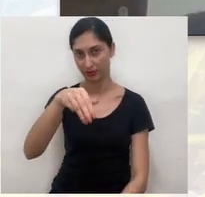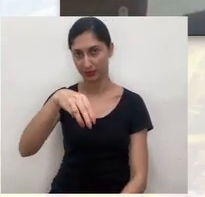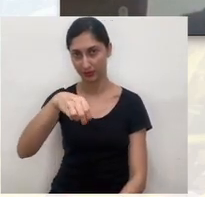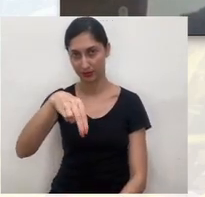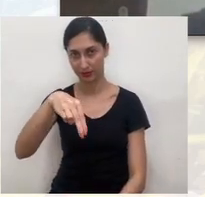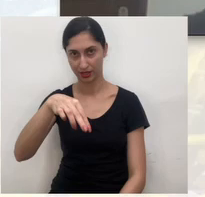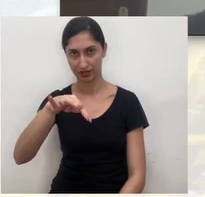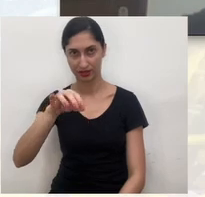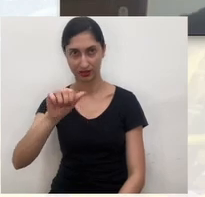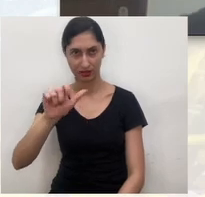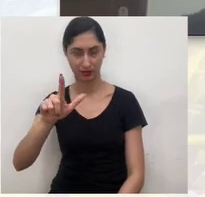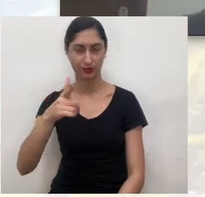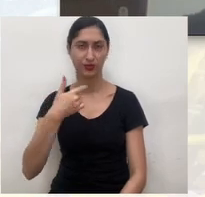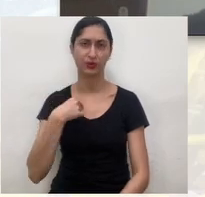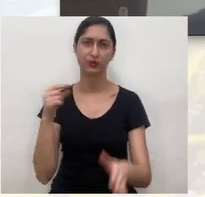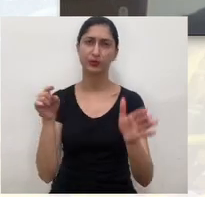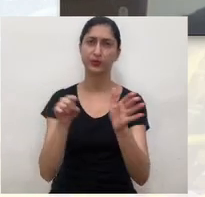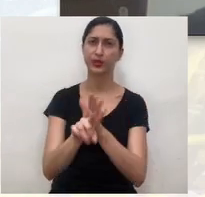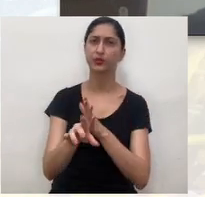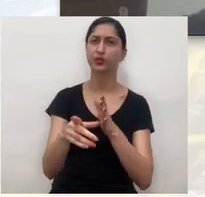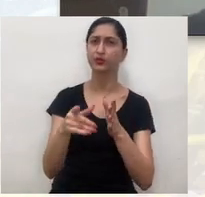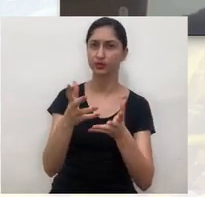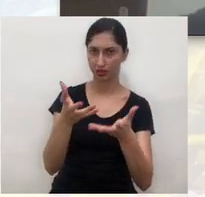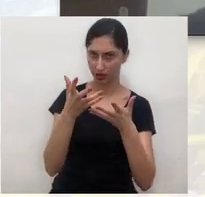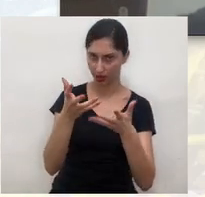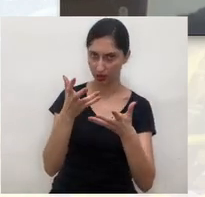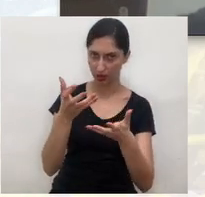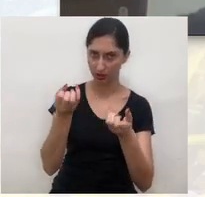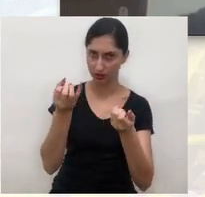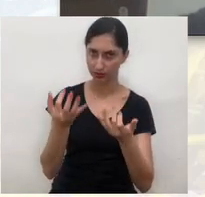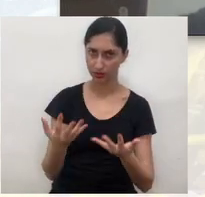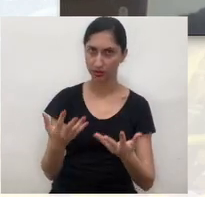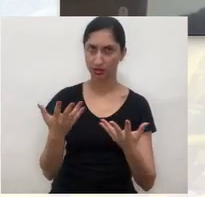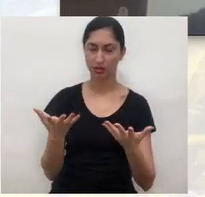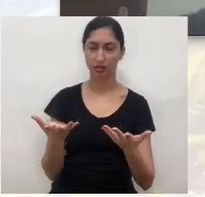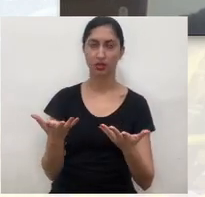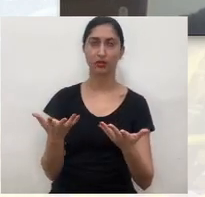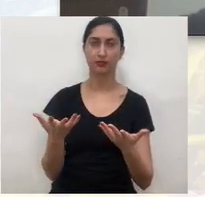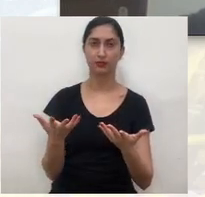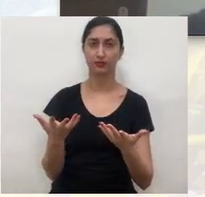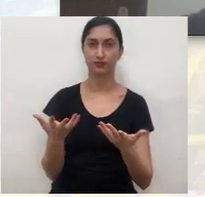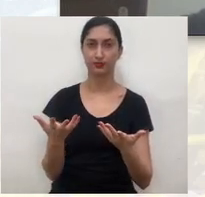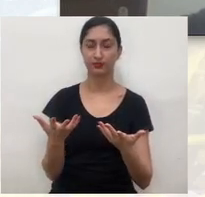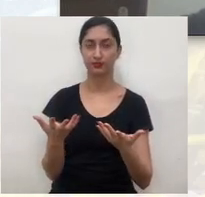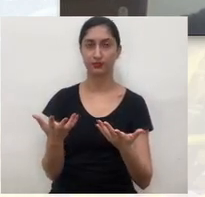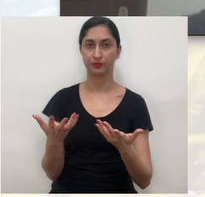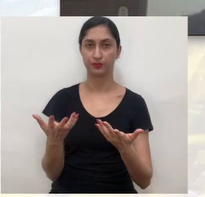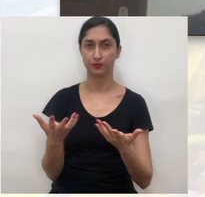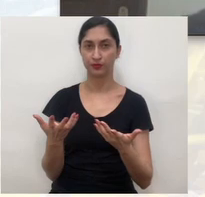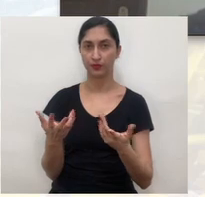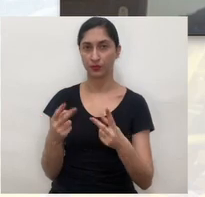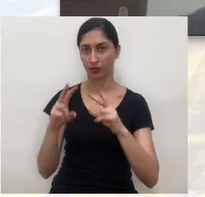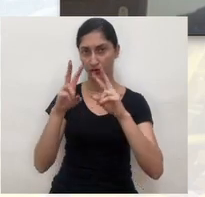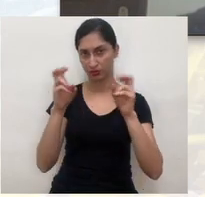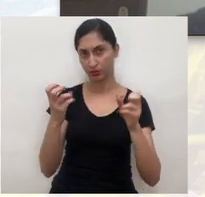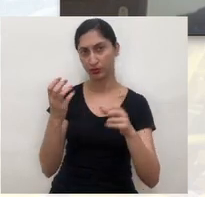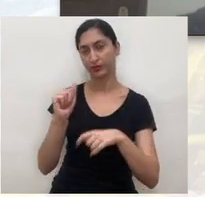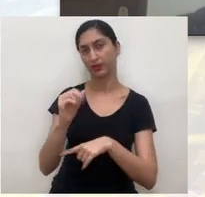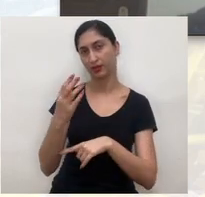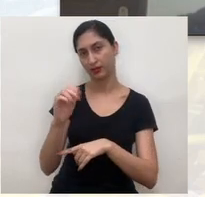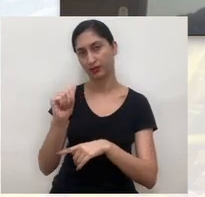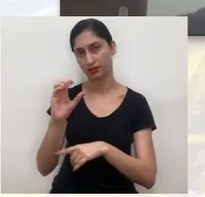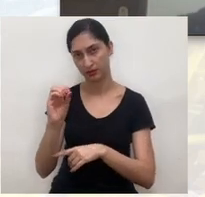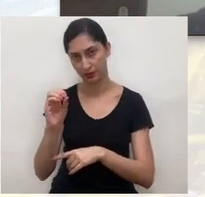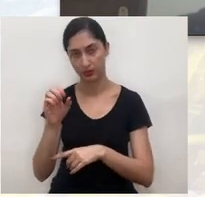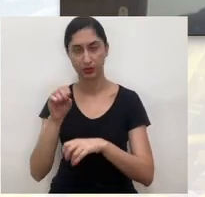de alguma pílula que você gostaria de deixar para o público, numa perspectiva de uma ação educativa, e